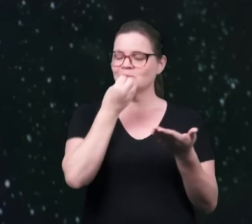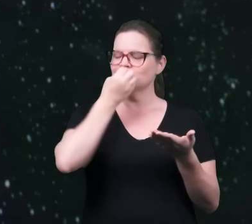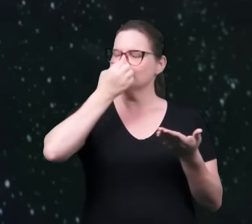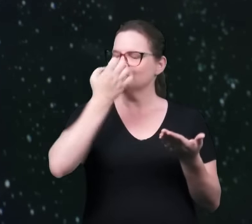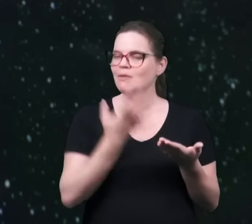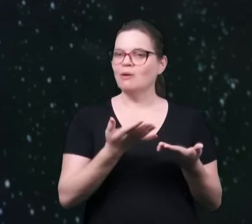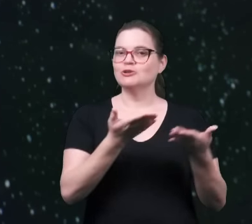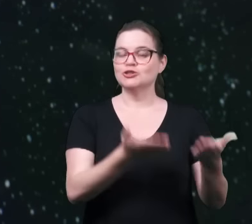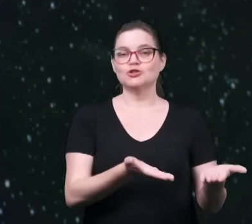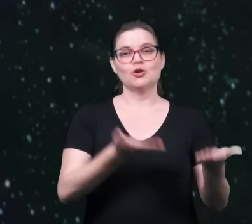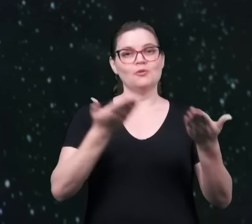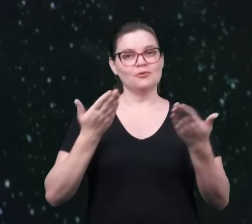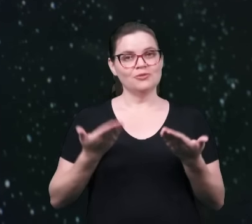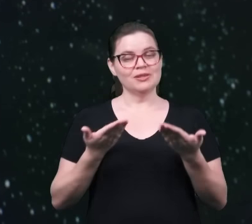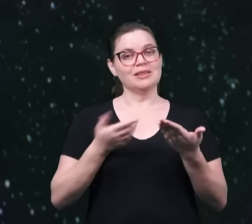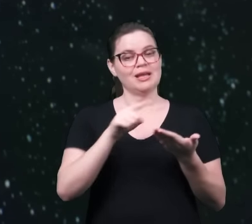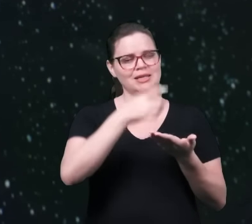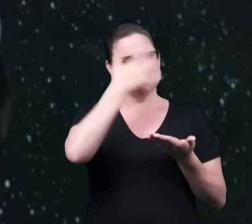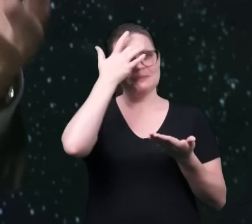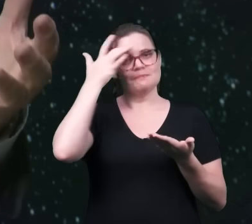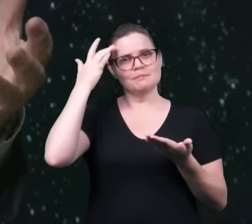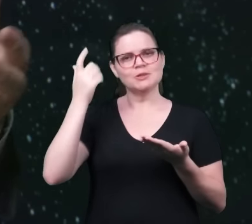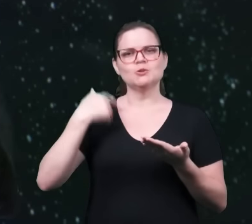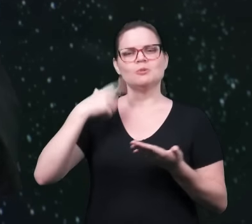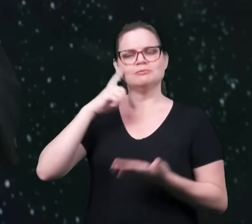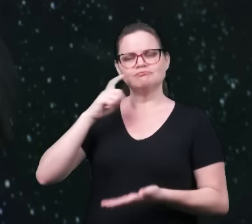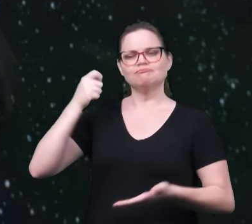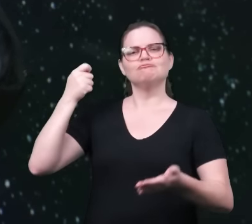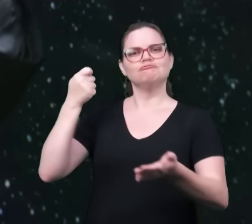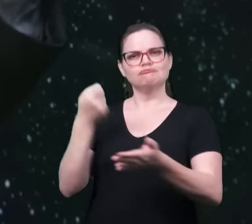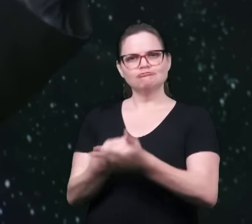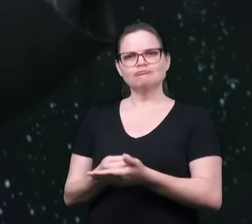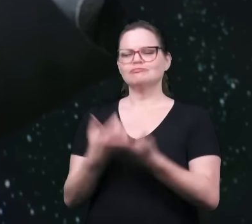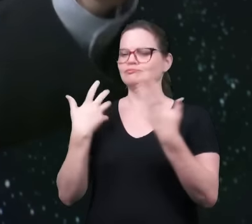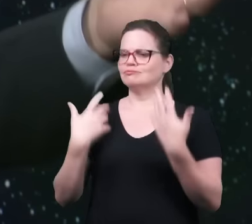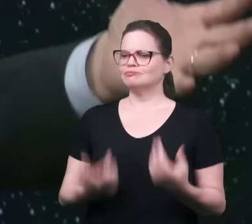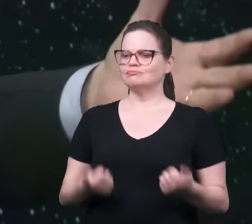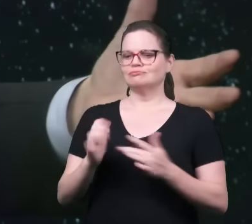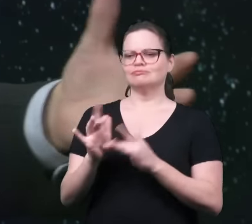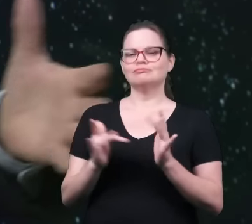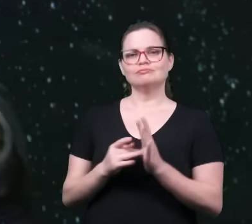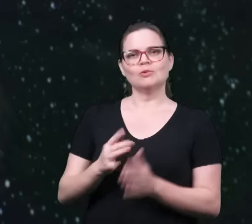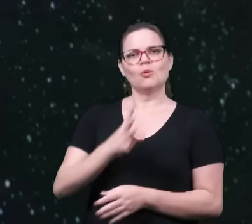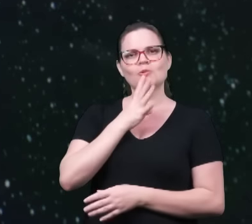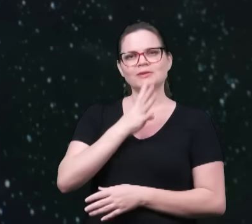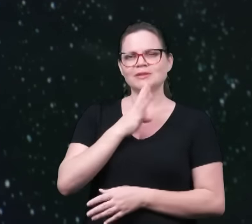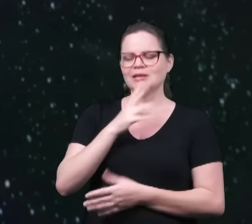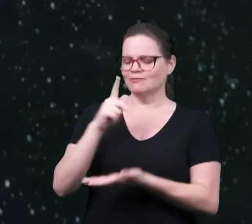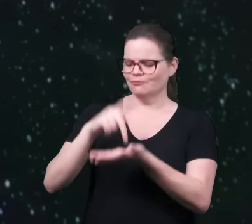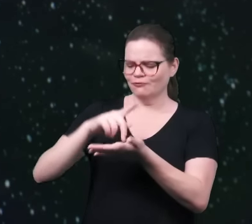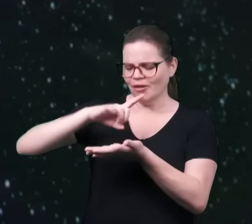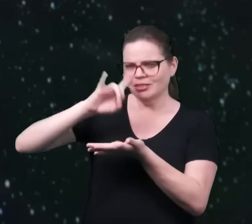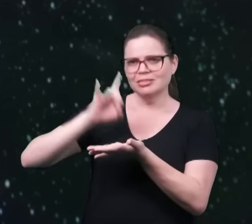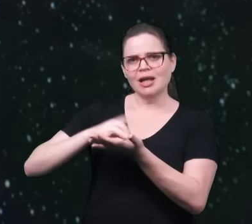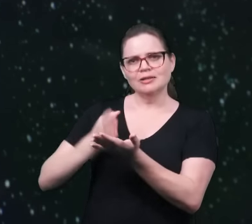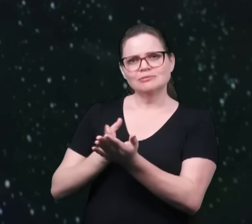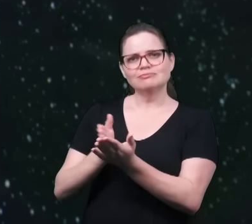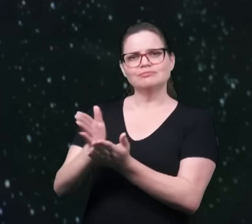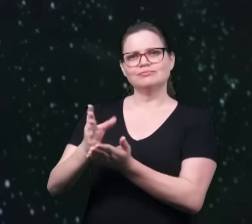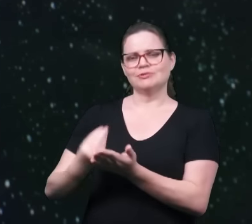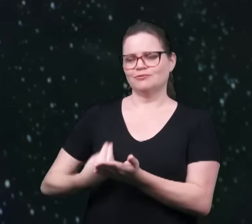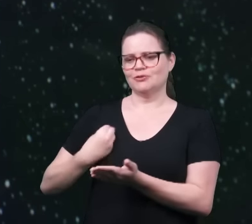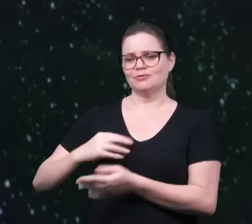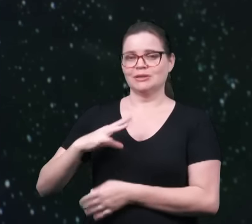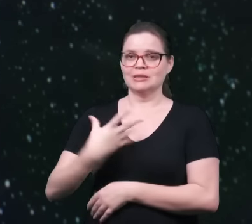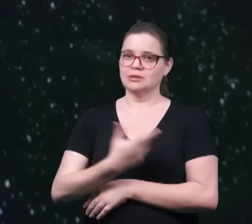gente traz uma palavra para alguém e essa pessoa se define, essa pessoa descobre a verdade e ela passa a seguir o caminho da